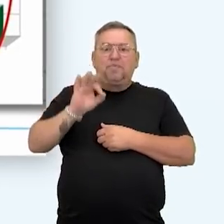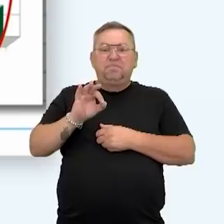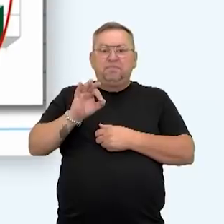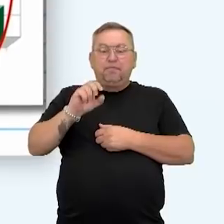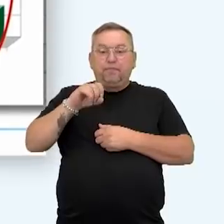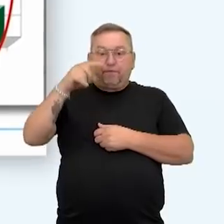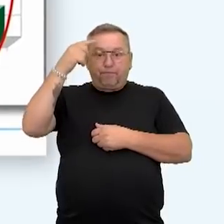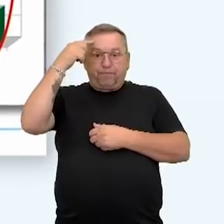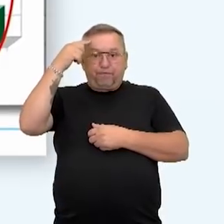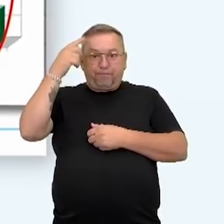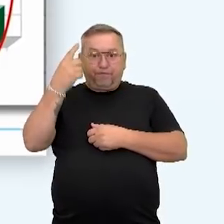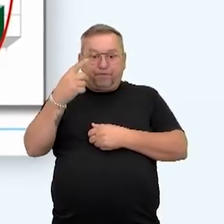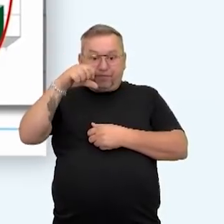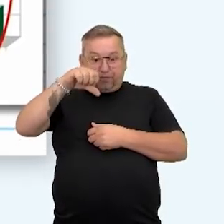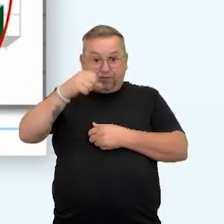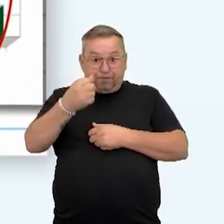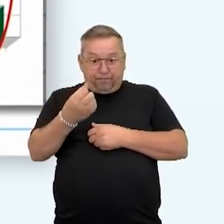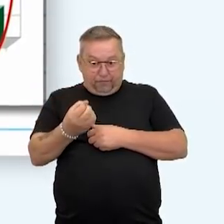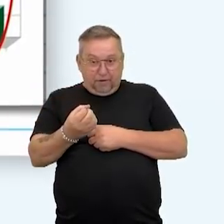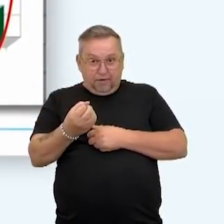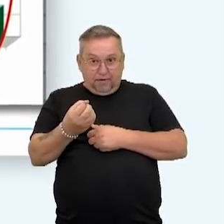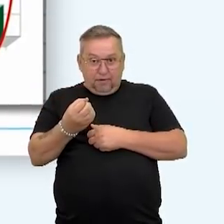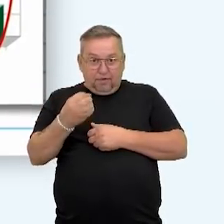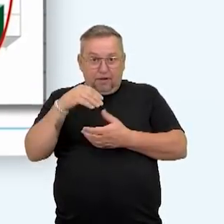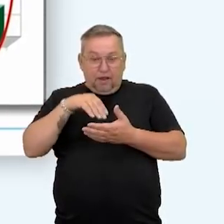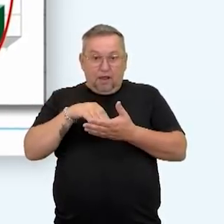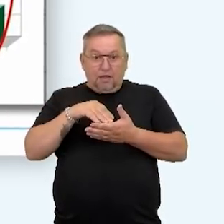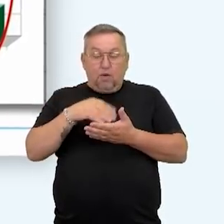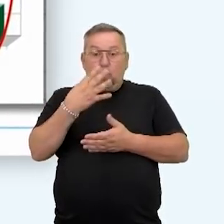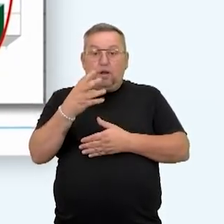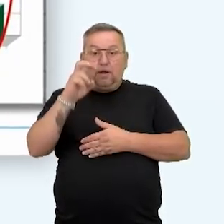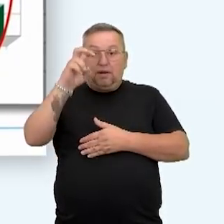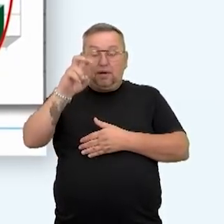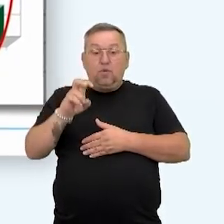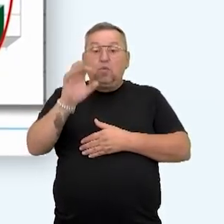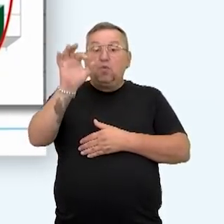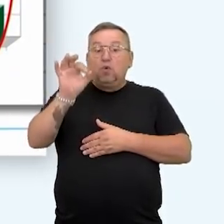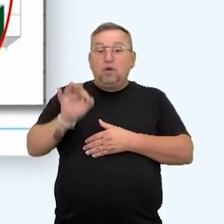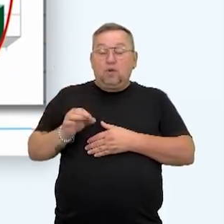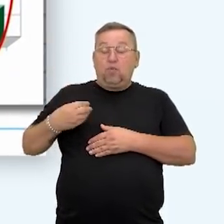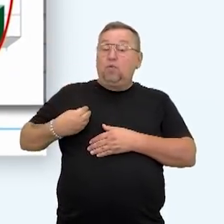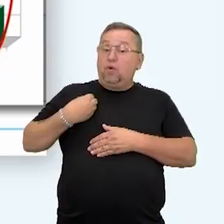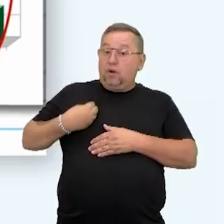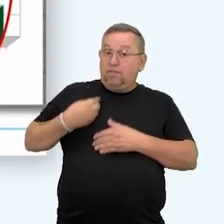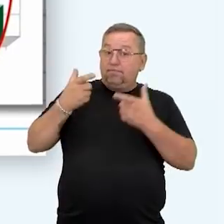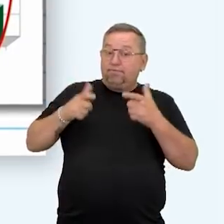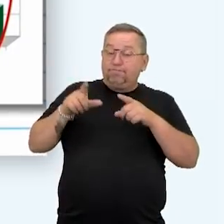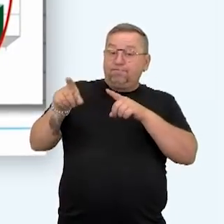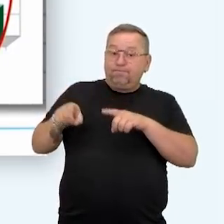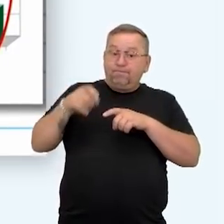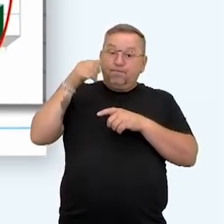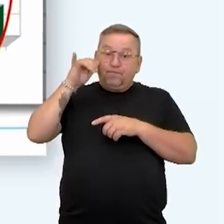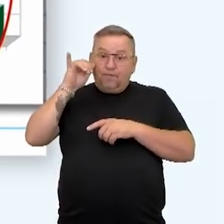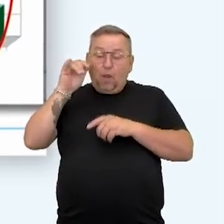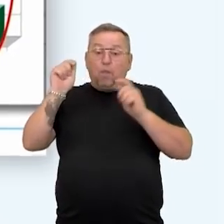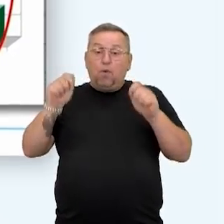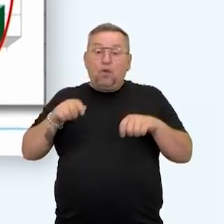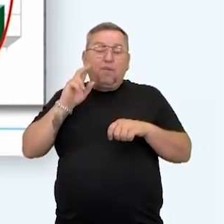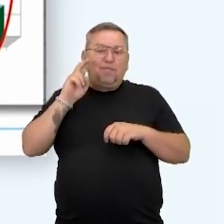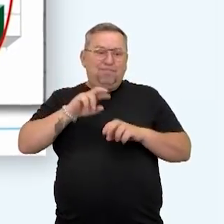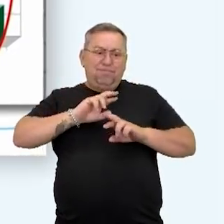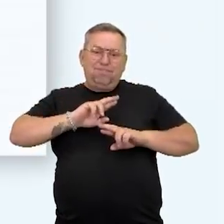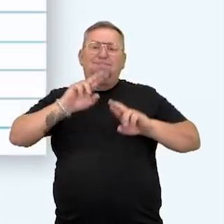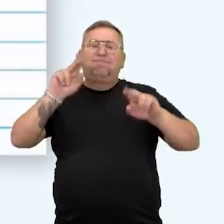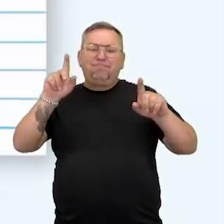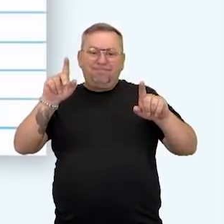Se pensarmos que em 1960 apenas 45% dos brasileiros moravam em áreas urbanas, podemos ter uma noção da diferença